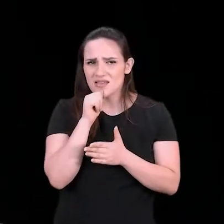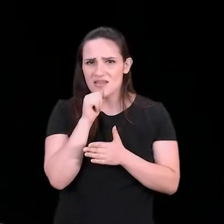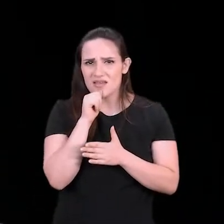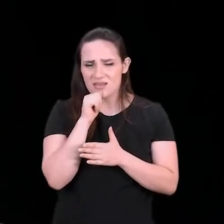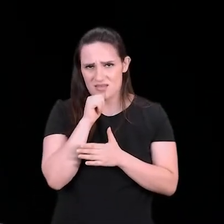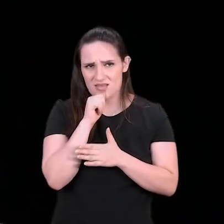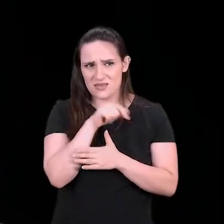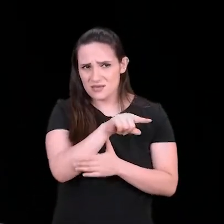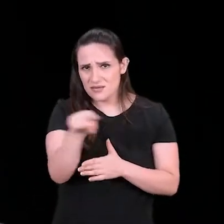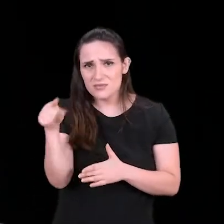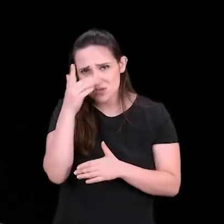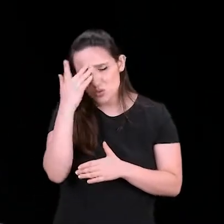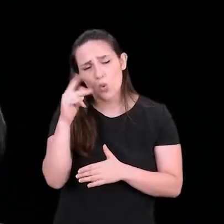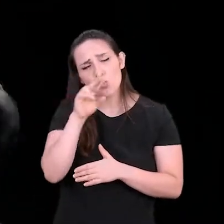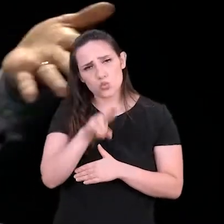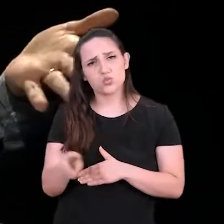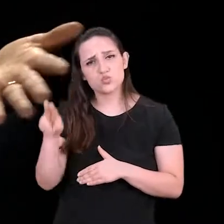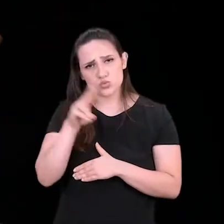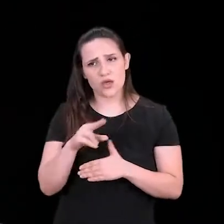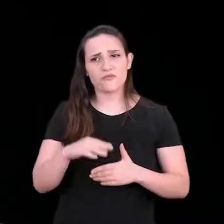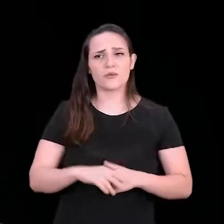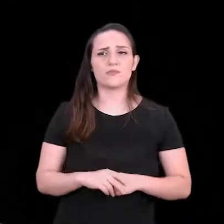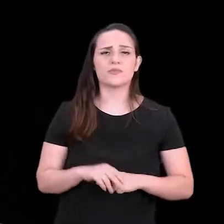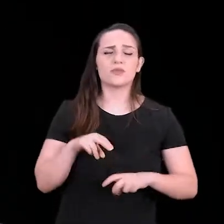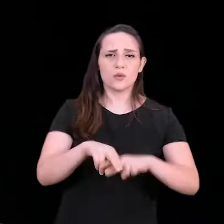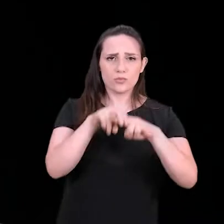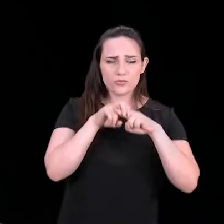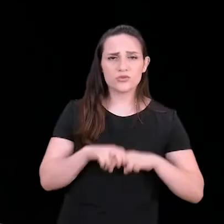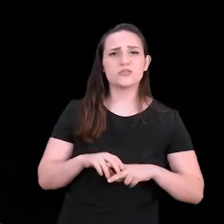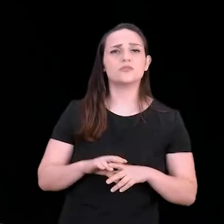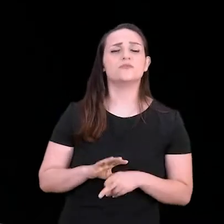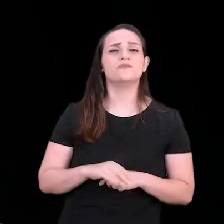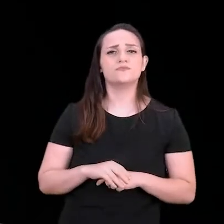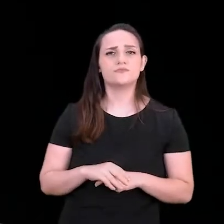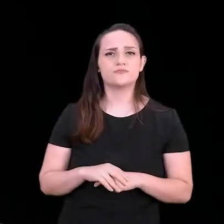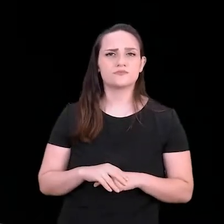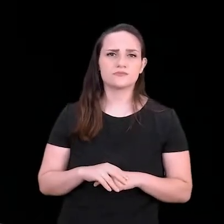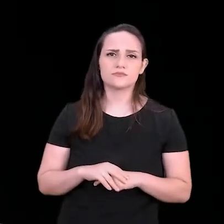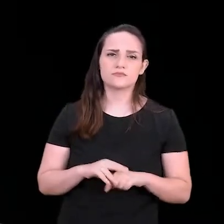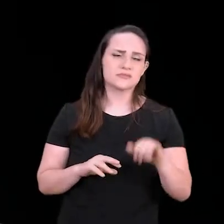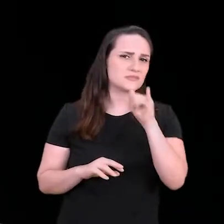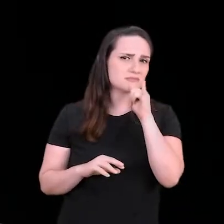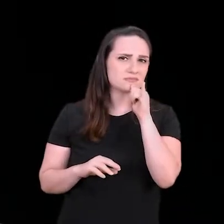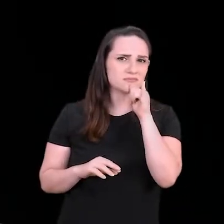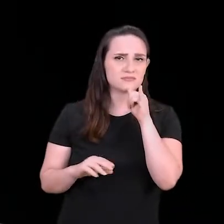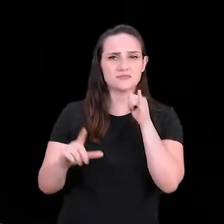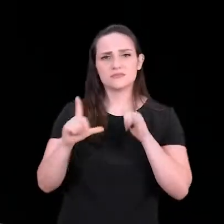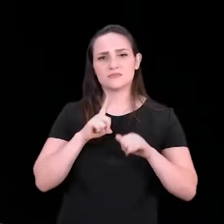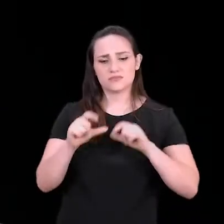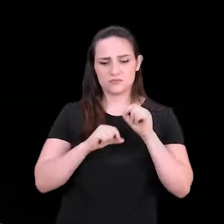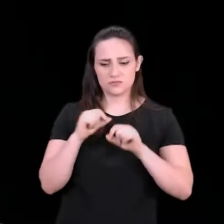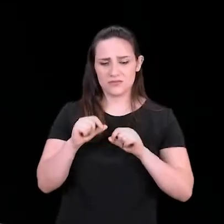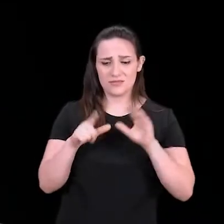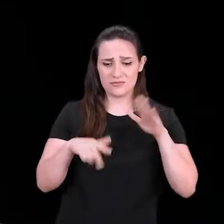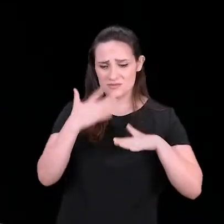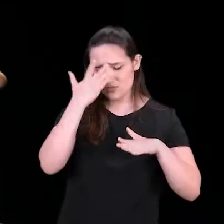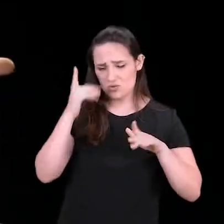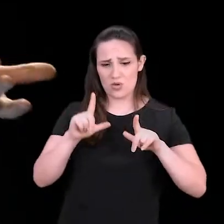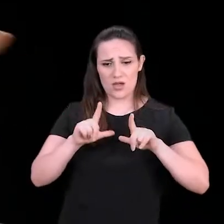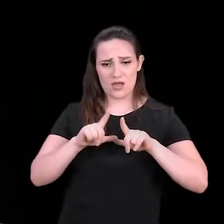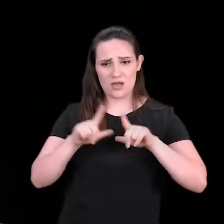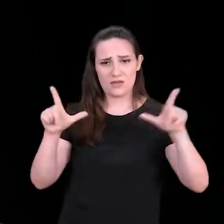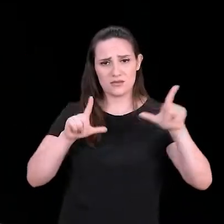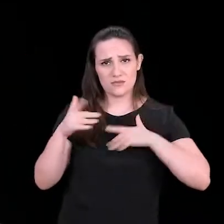veículos que eu investiguei, nesse período que eu investiguei, se utilizaram disso, inclusive do mais óbvio ali, que seria interagir com